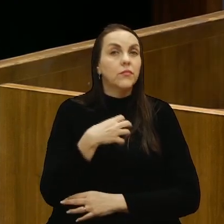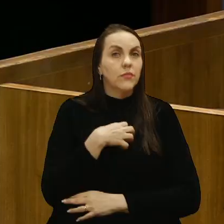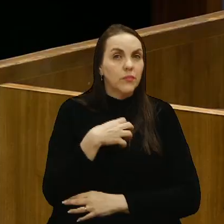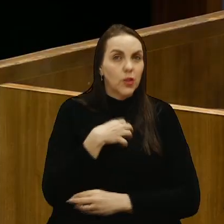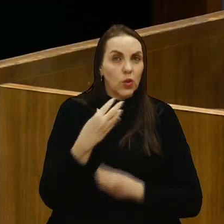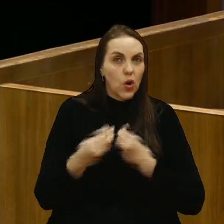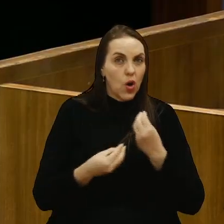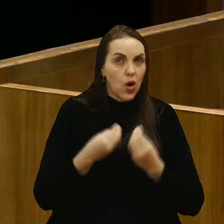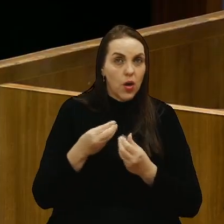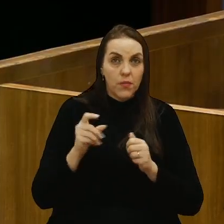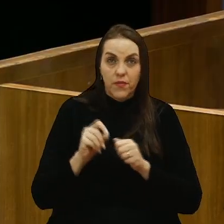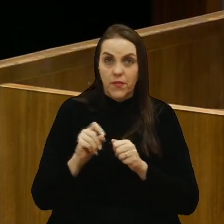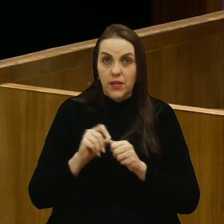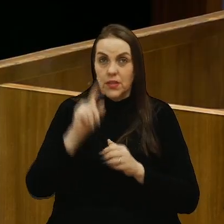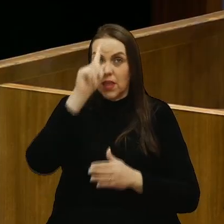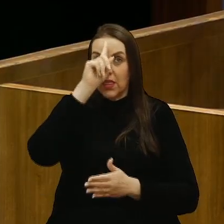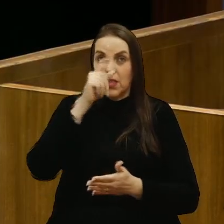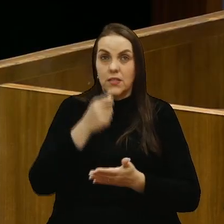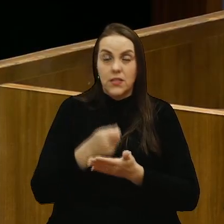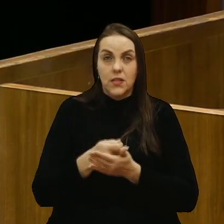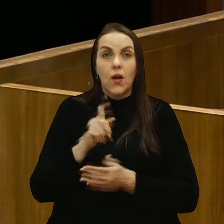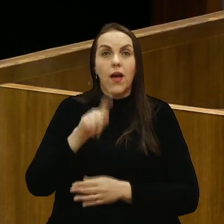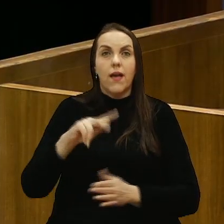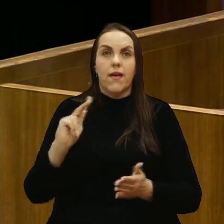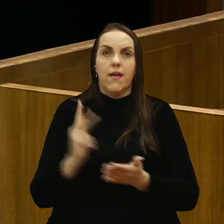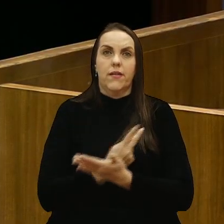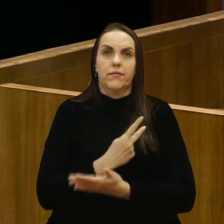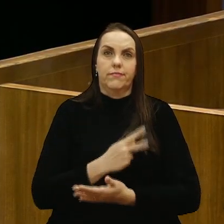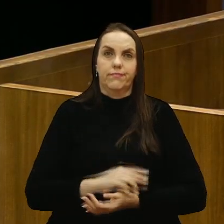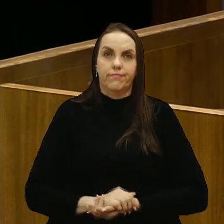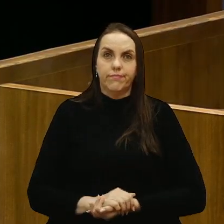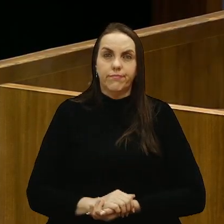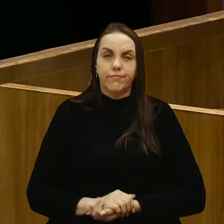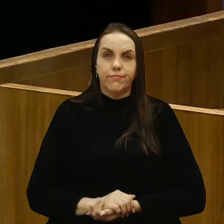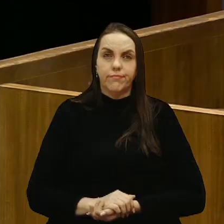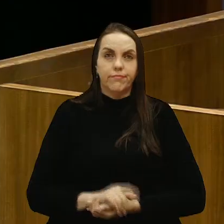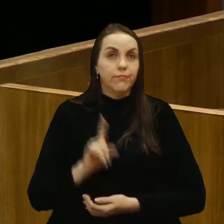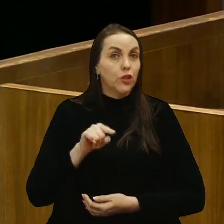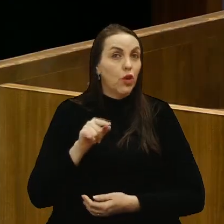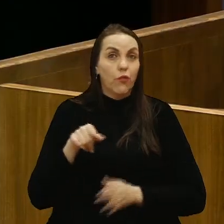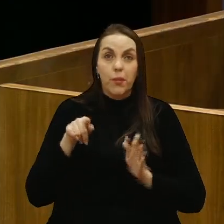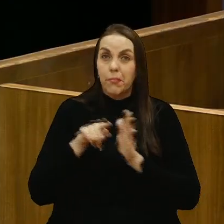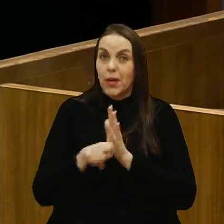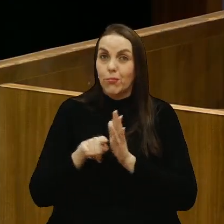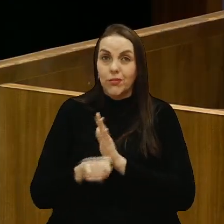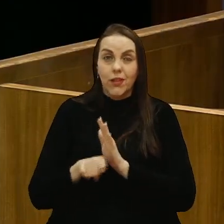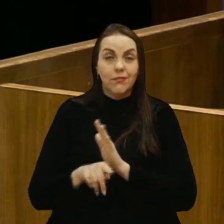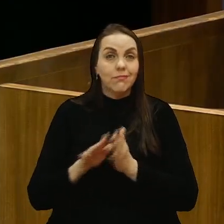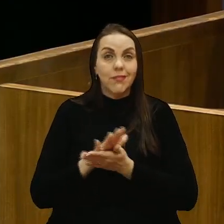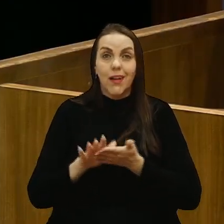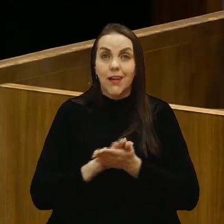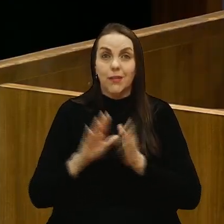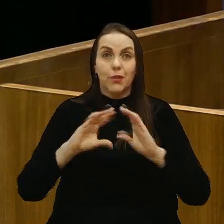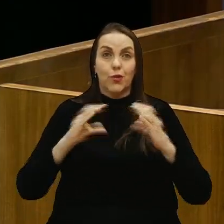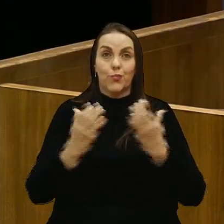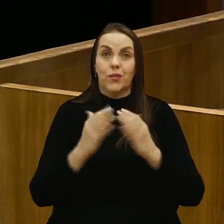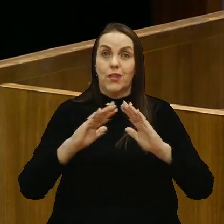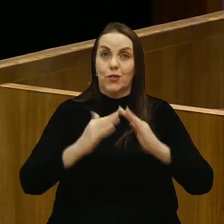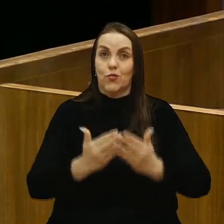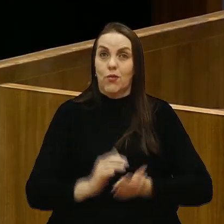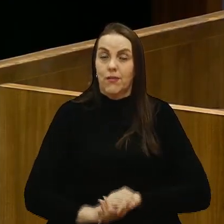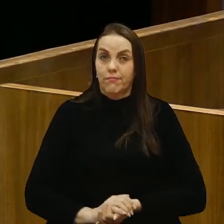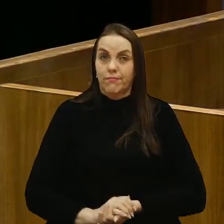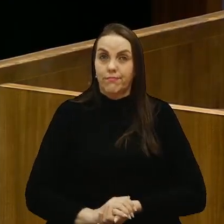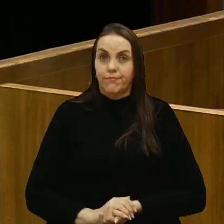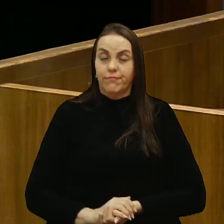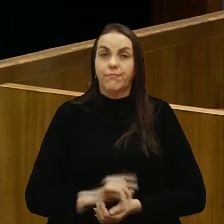e tomada essa decisão é errada. Não foi consultado a comunidade escolar. O objeto,